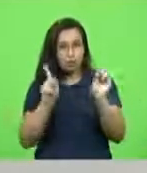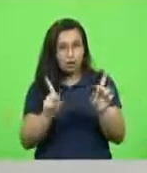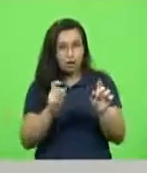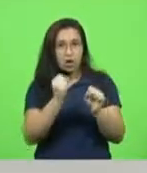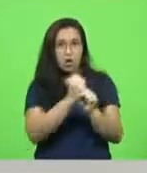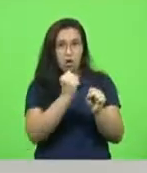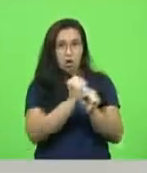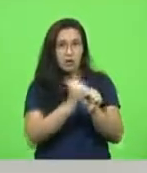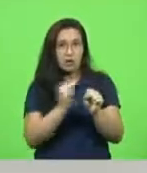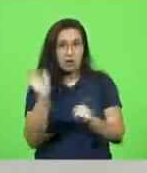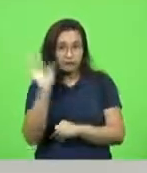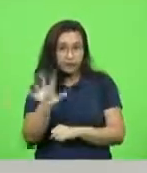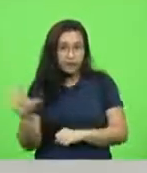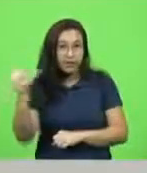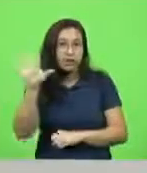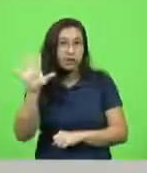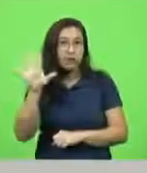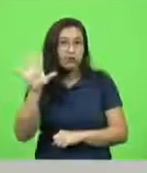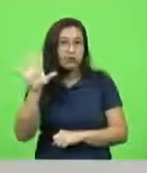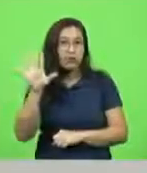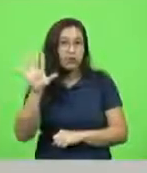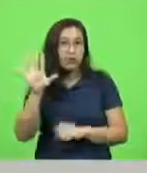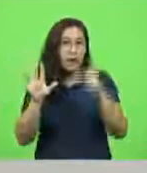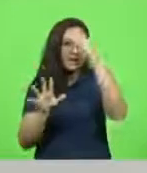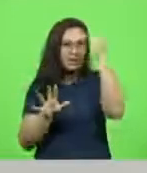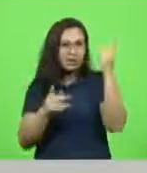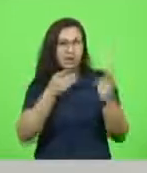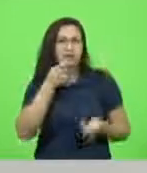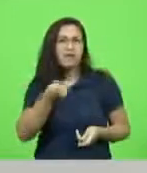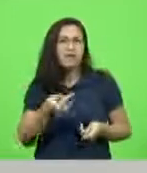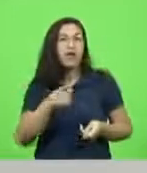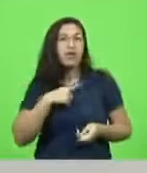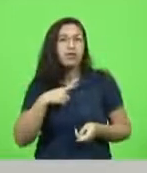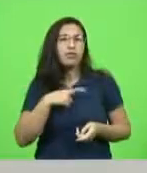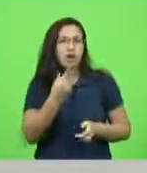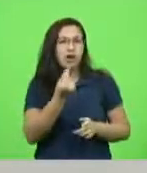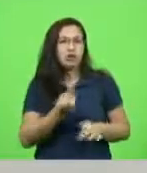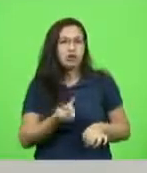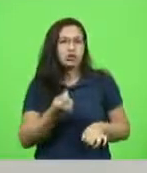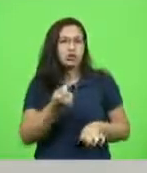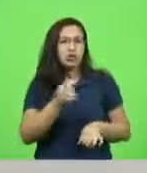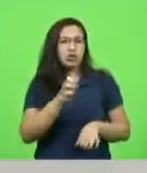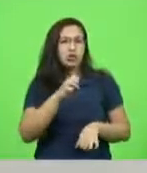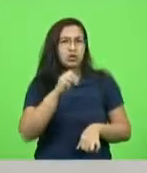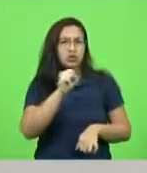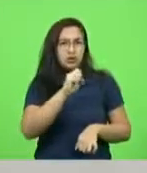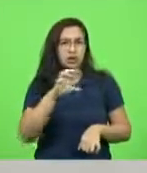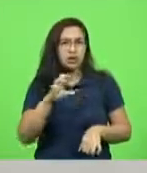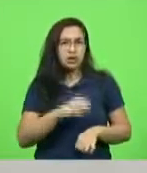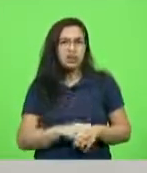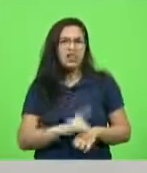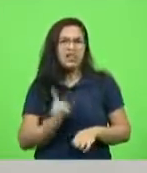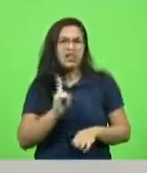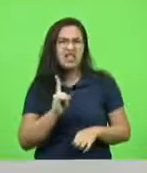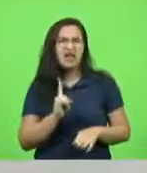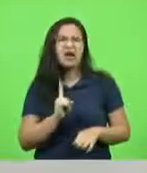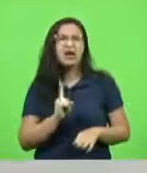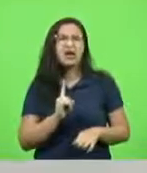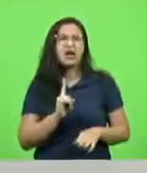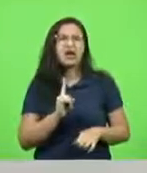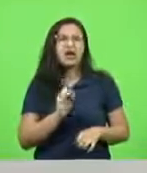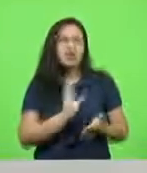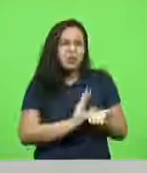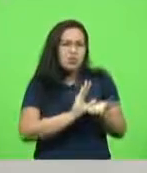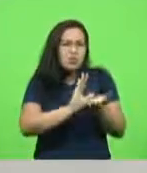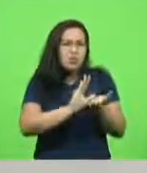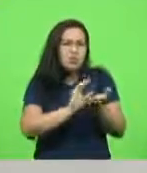obra Federal aí alguém vai dizer não mas tem recurso Santa Catarina onde você dá uma ajudou um pouquinho e